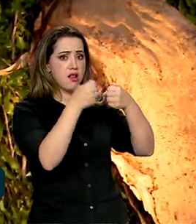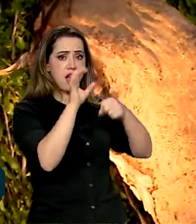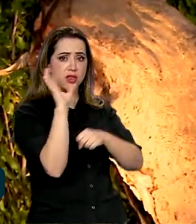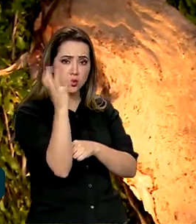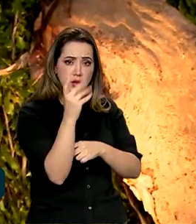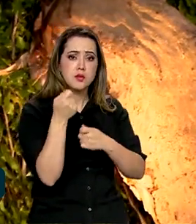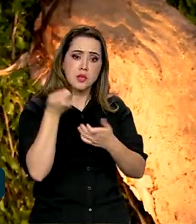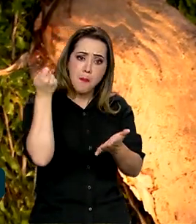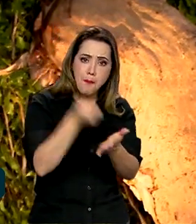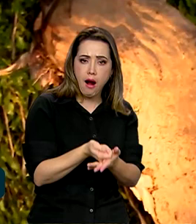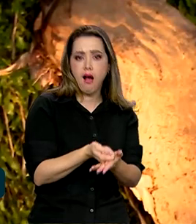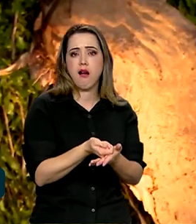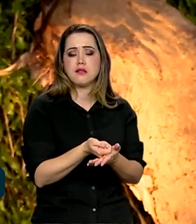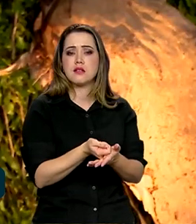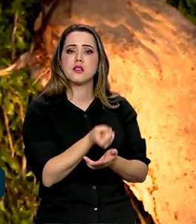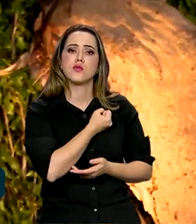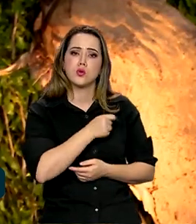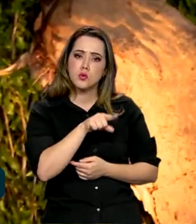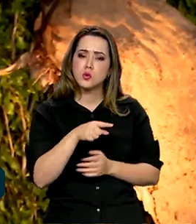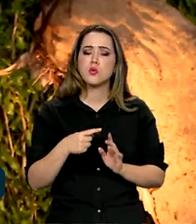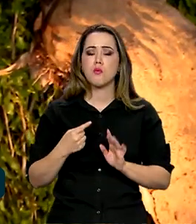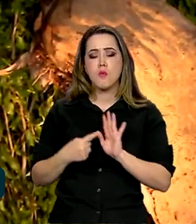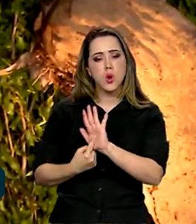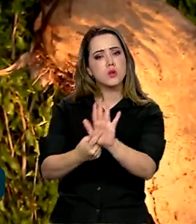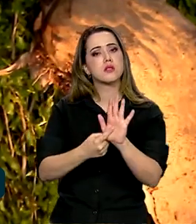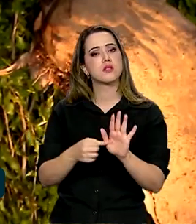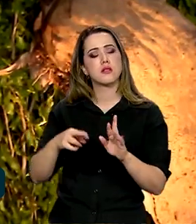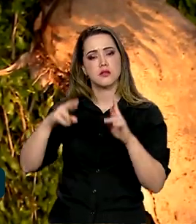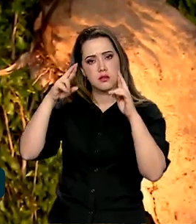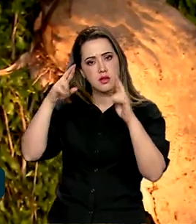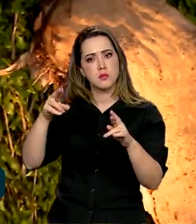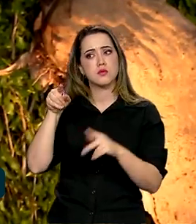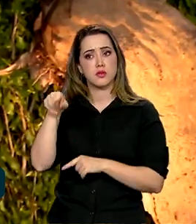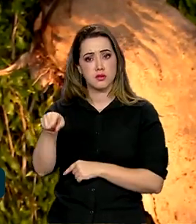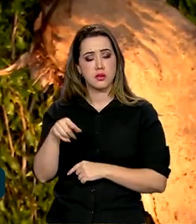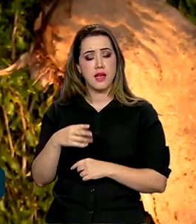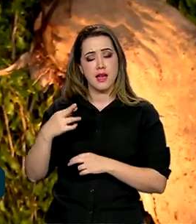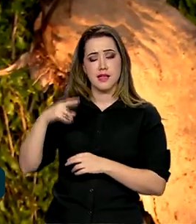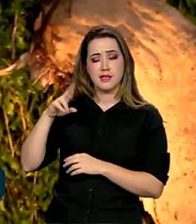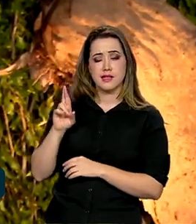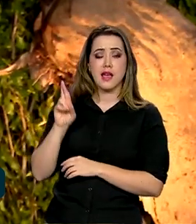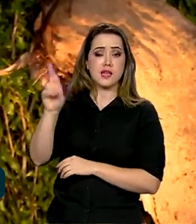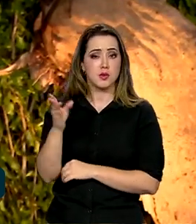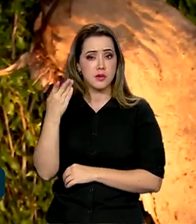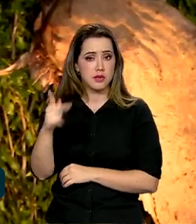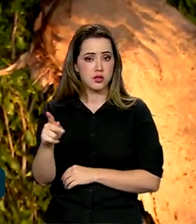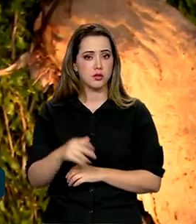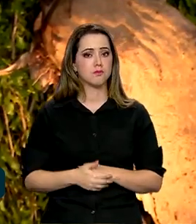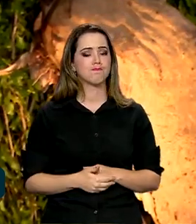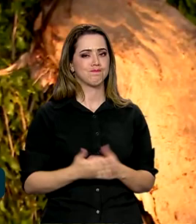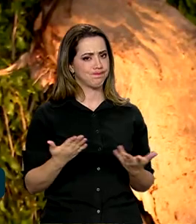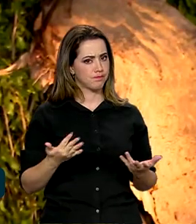os números atestam essa responsabilidade. Os 10% mais ricos do mundo detêm